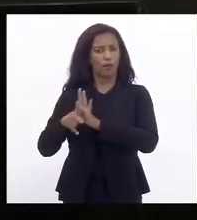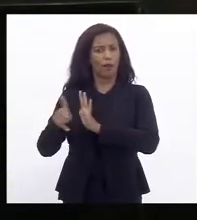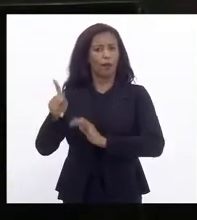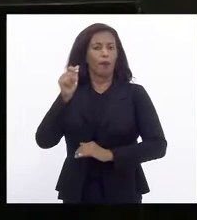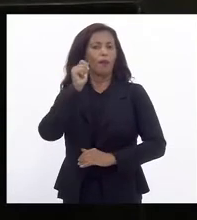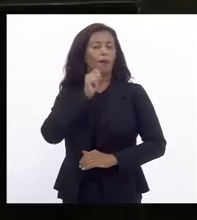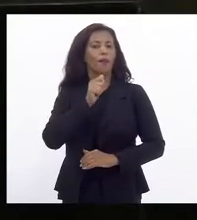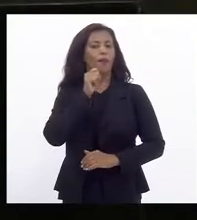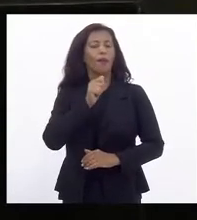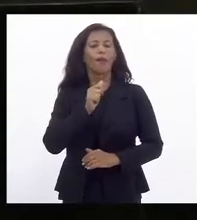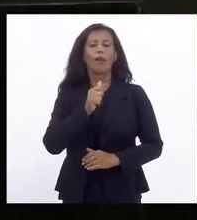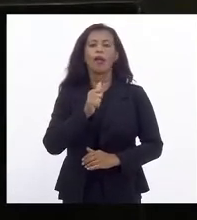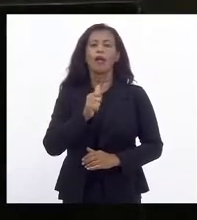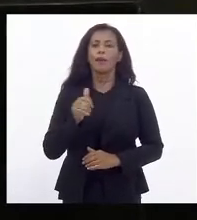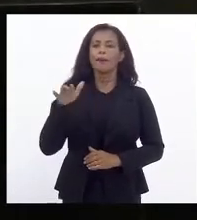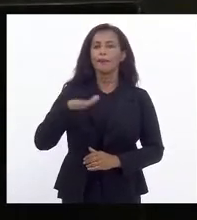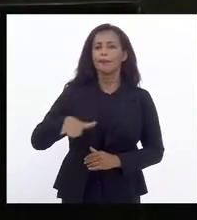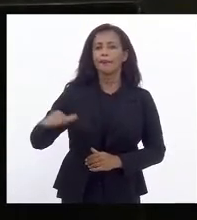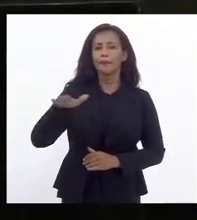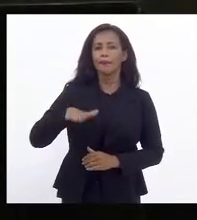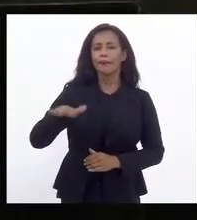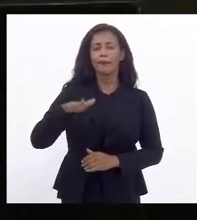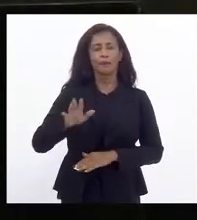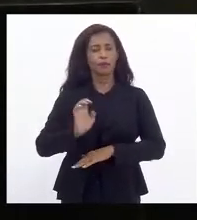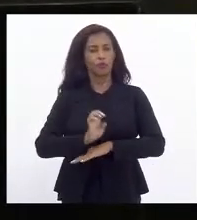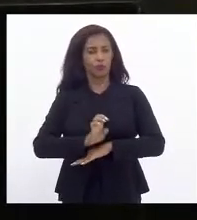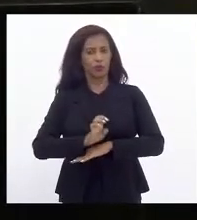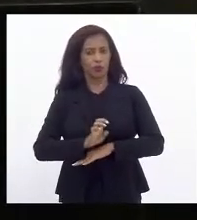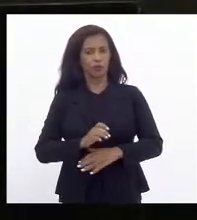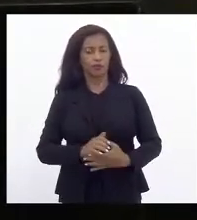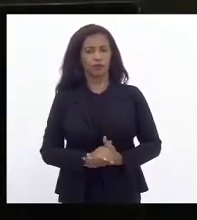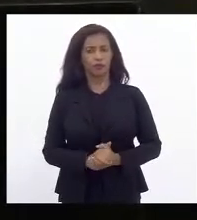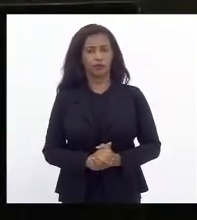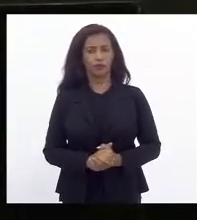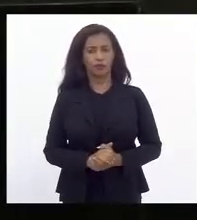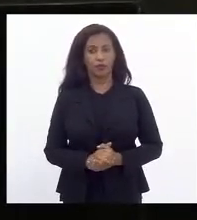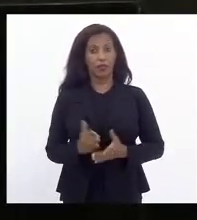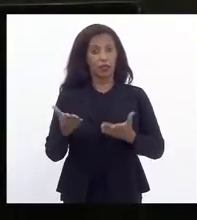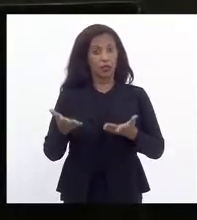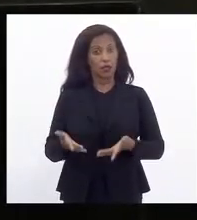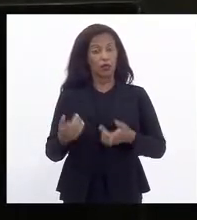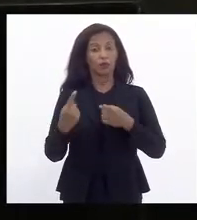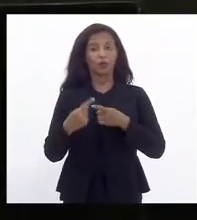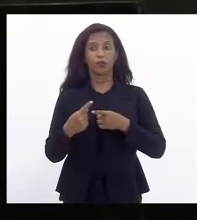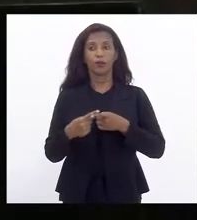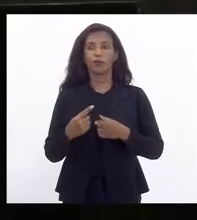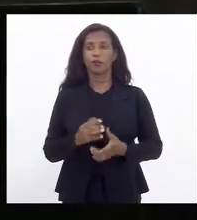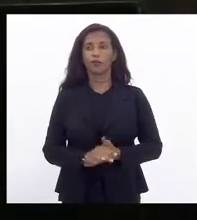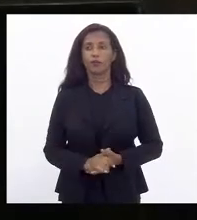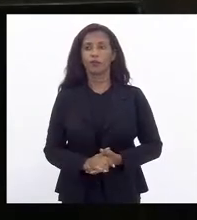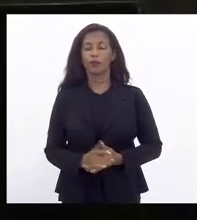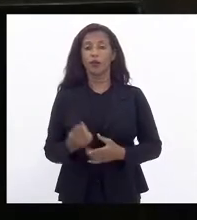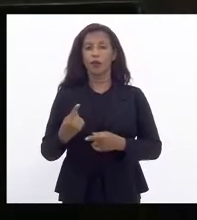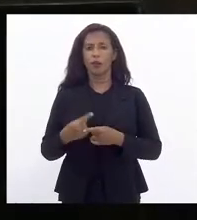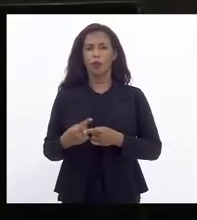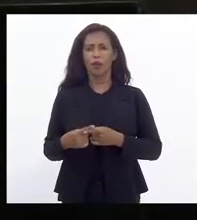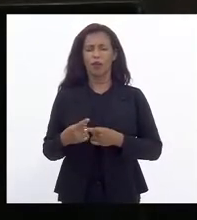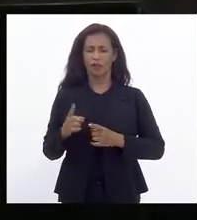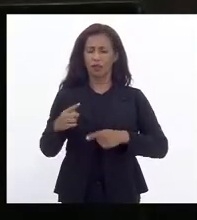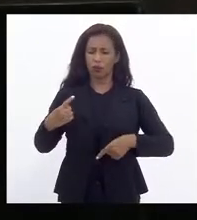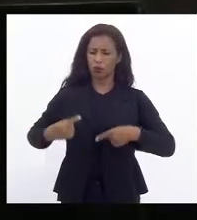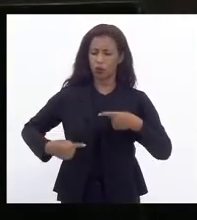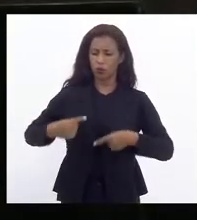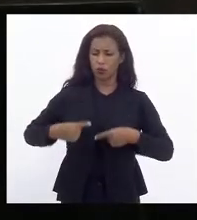as mulheres e meninas no nosso estado. E isso por quê? Porque está se